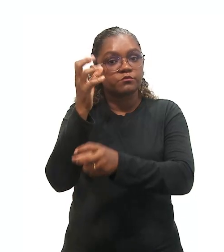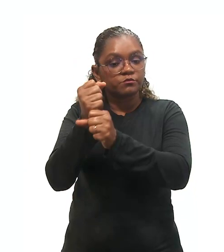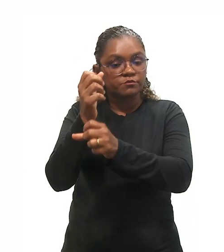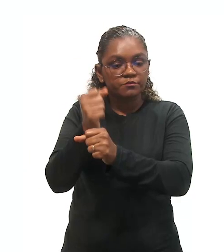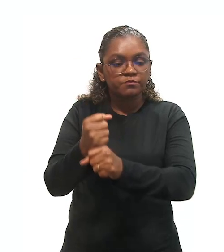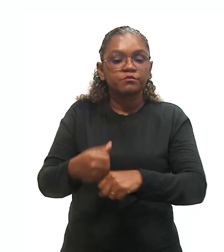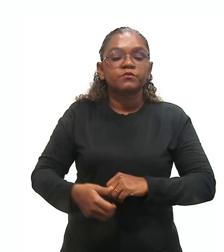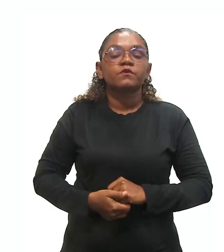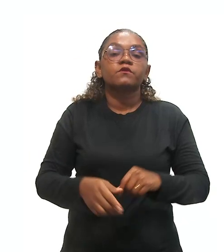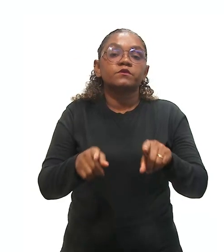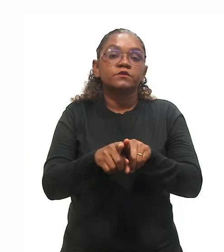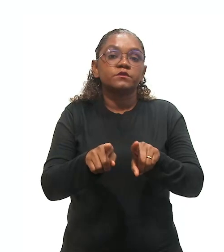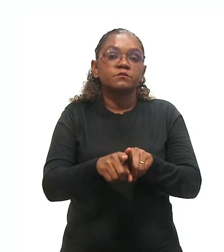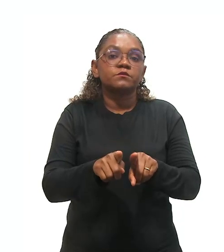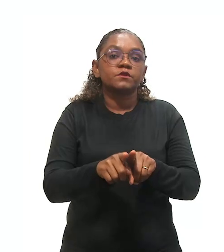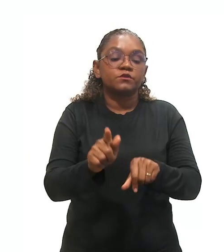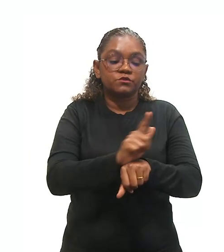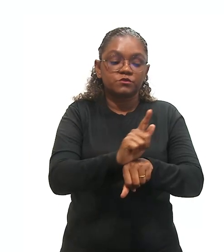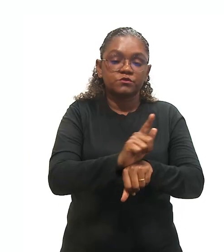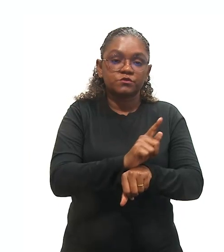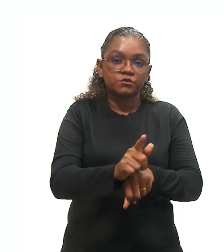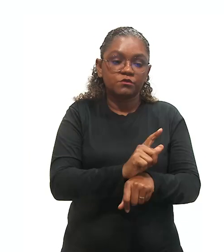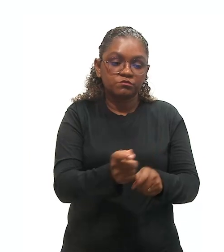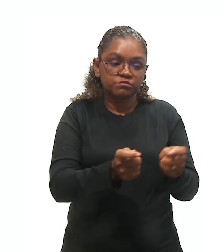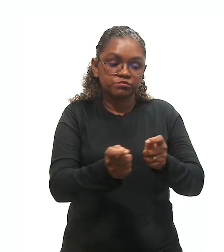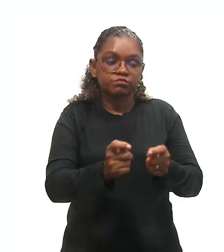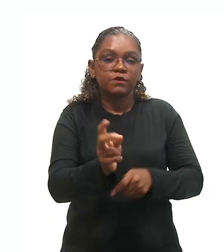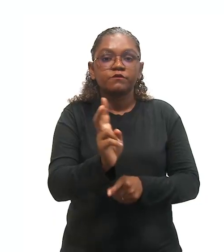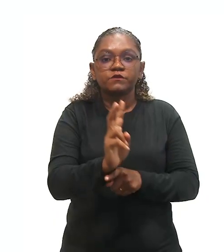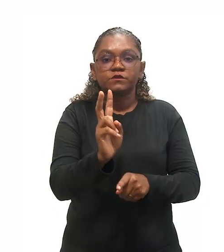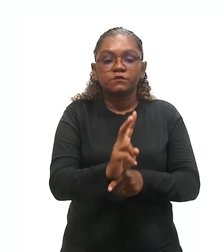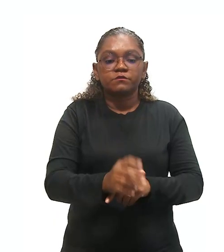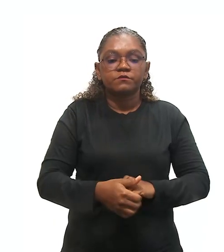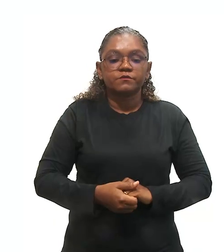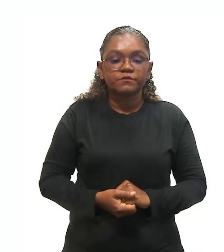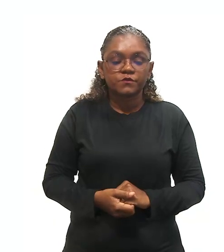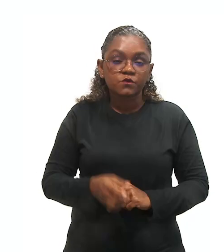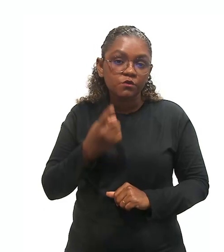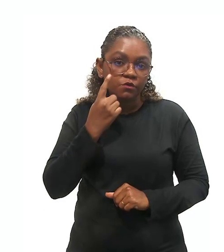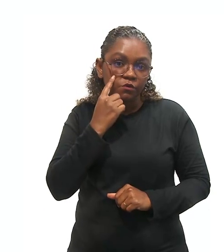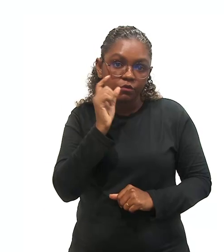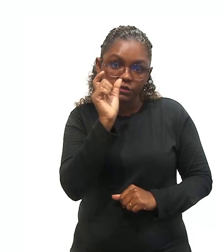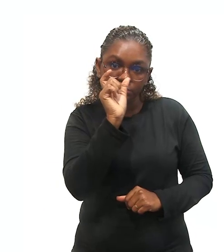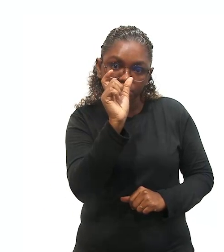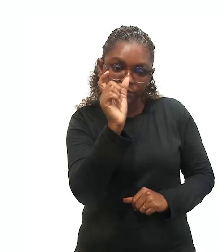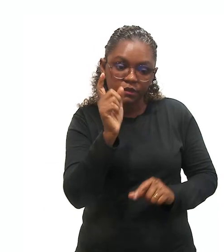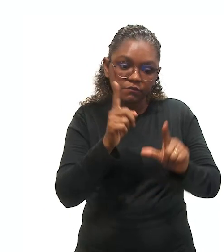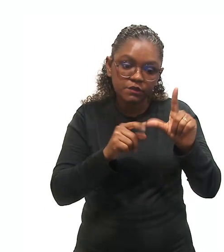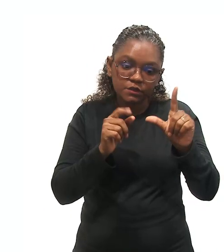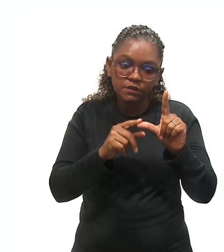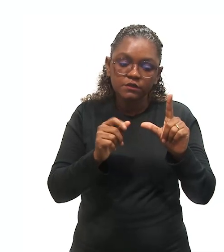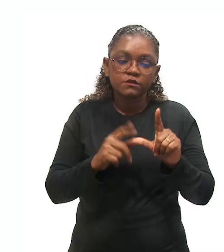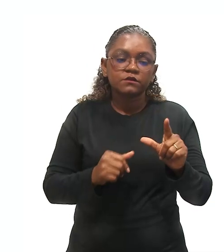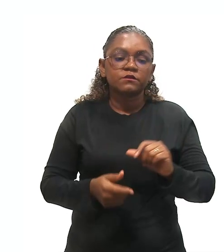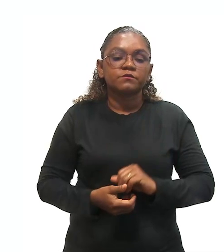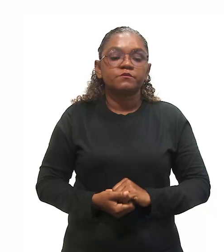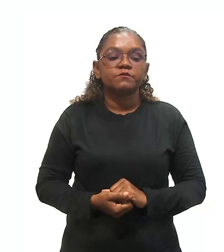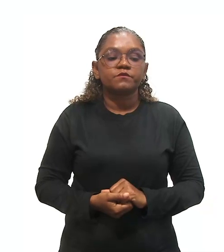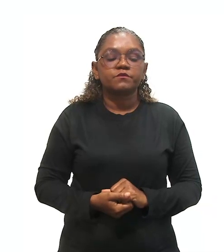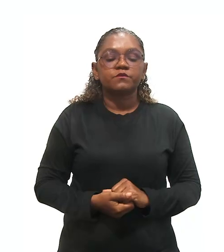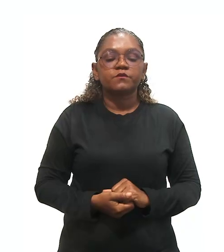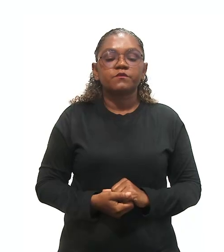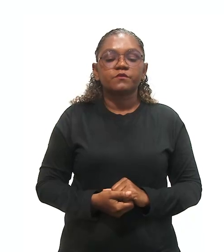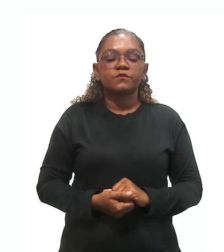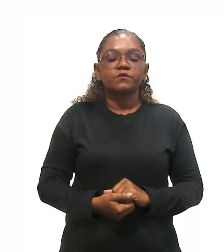gestão fiscal, tá? Vamos gravar esse aqui das siglas, o relatório resumido